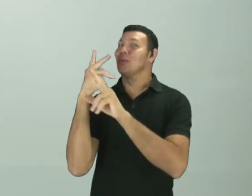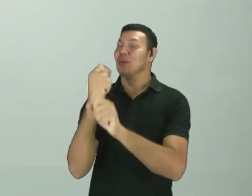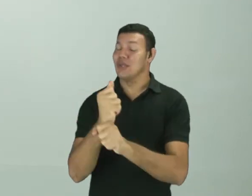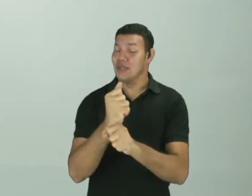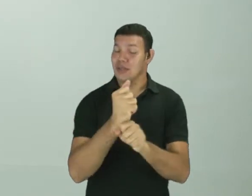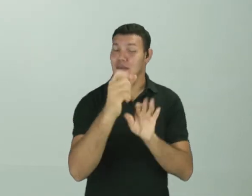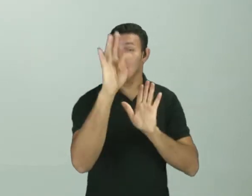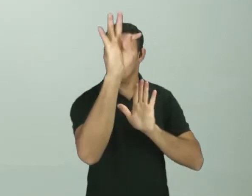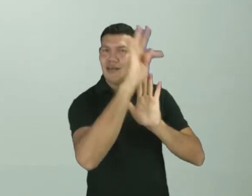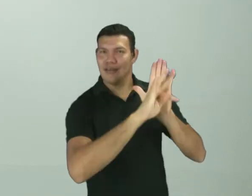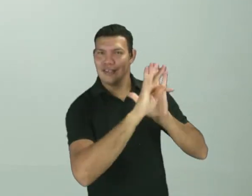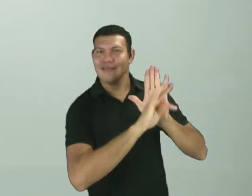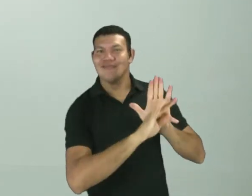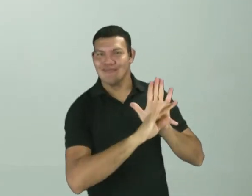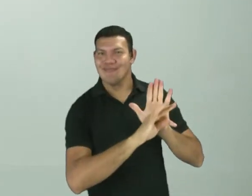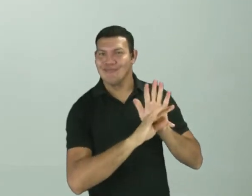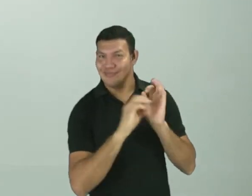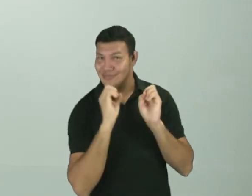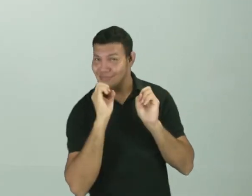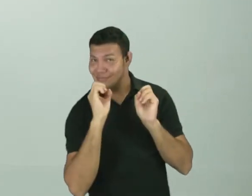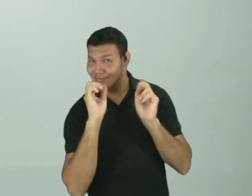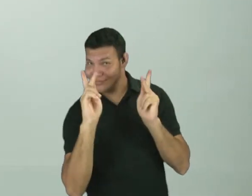de textos, está bem?